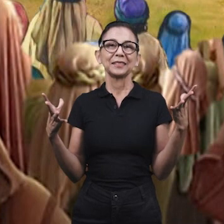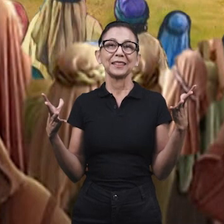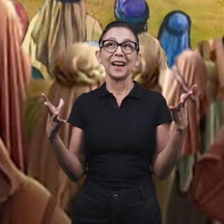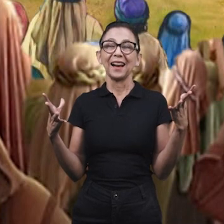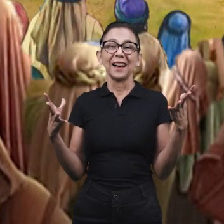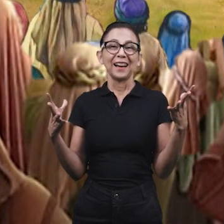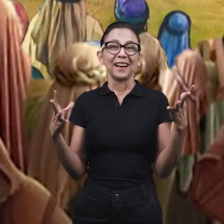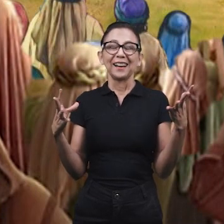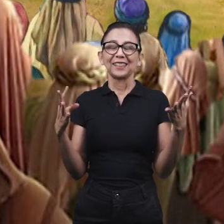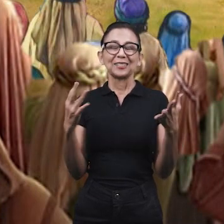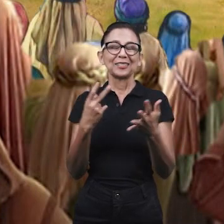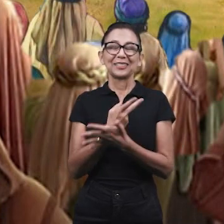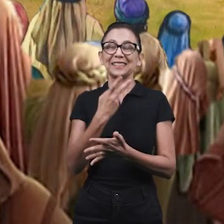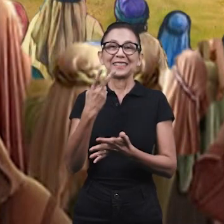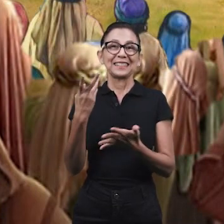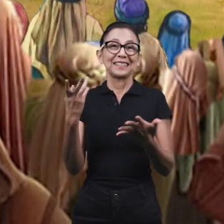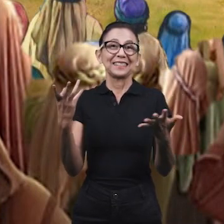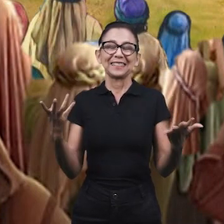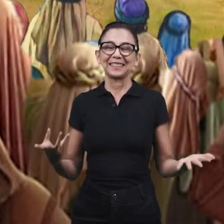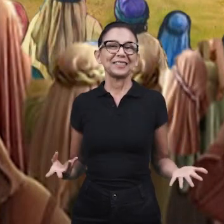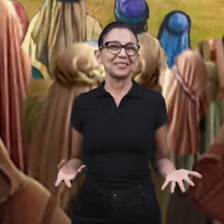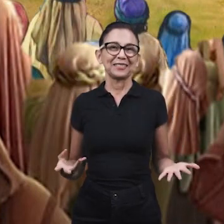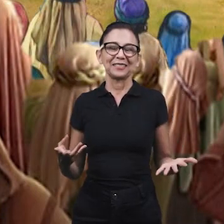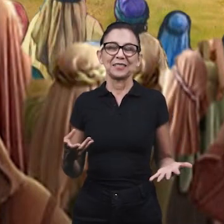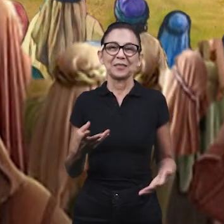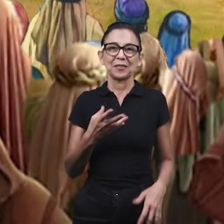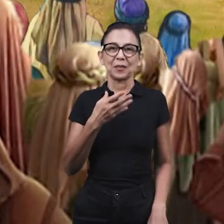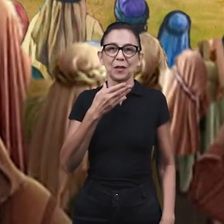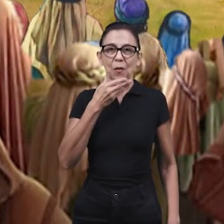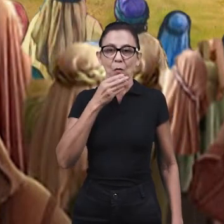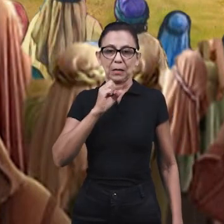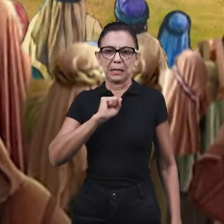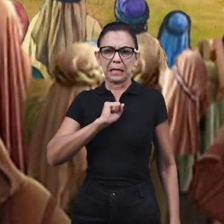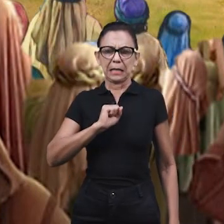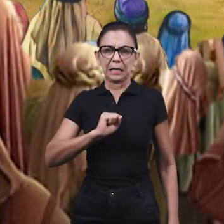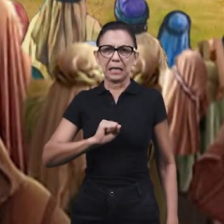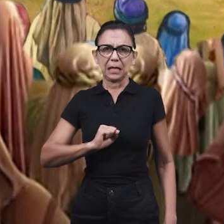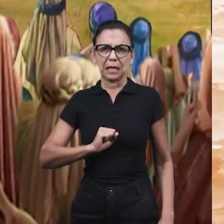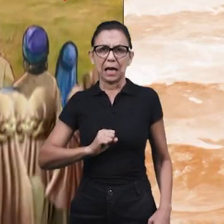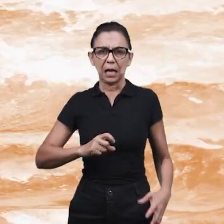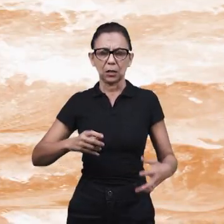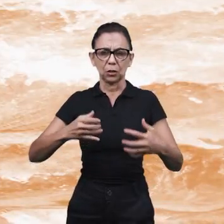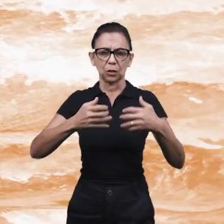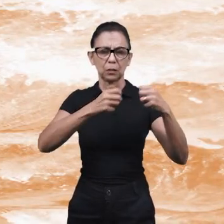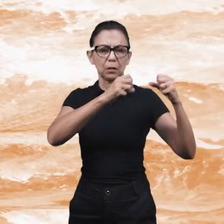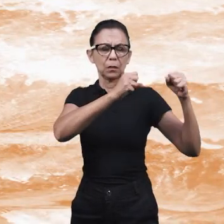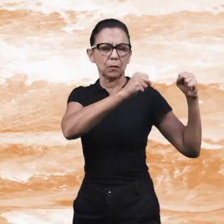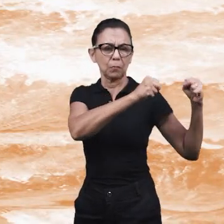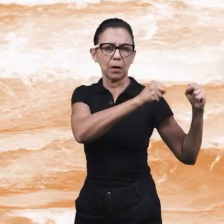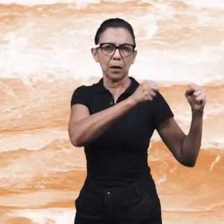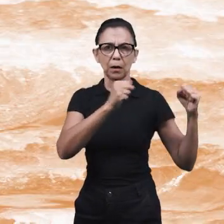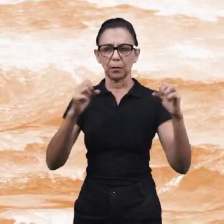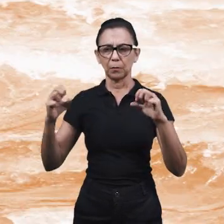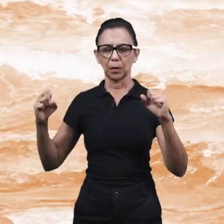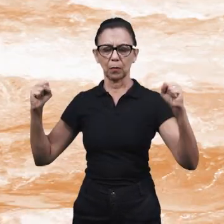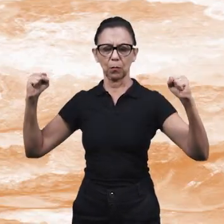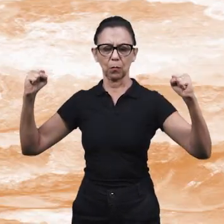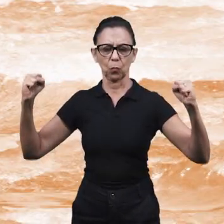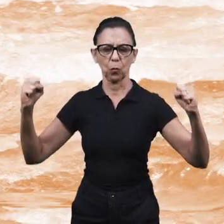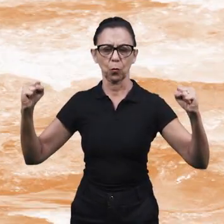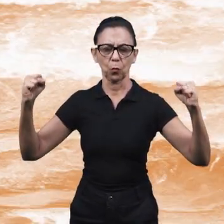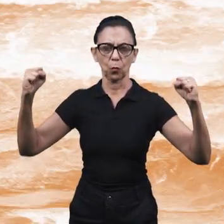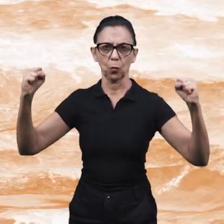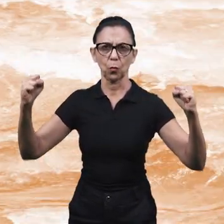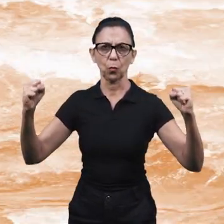aconteceu. Olha, assim que os sacerdotes que levavam a arca pisaram os pés na beira